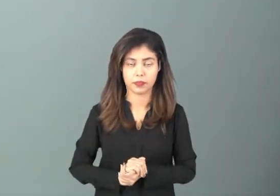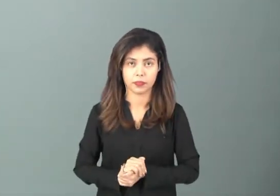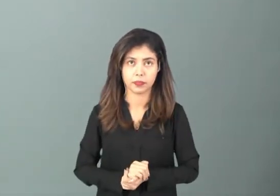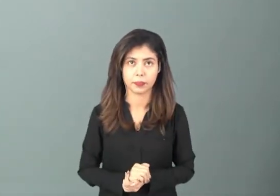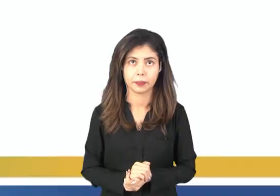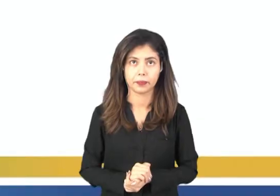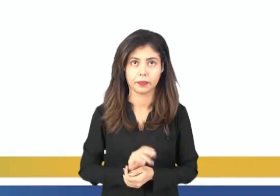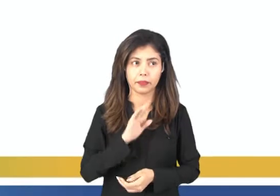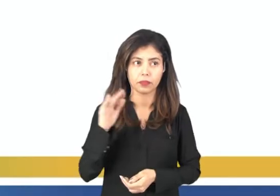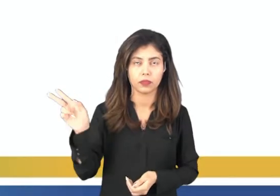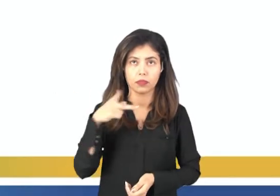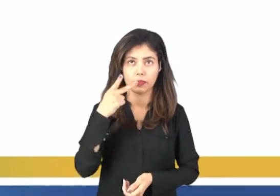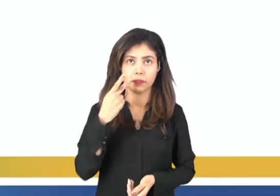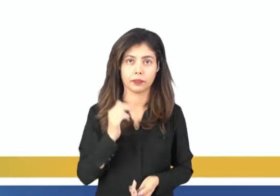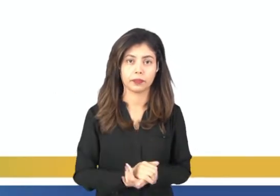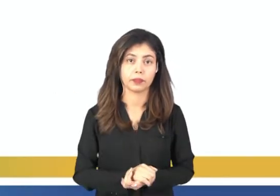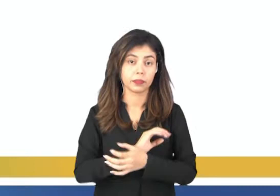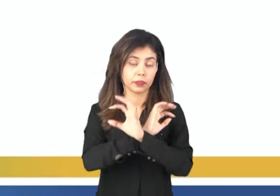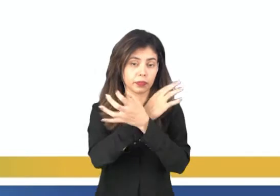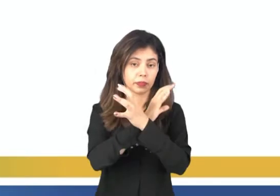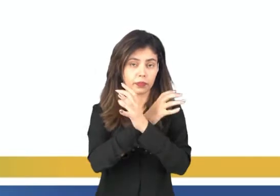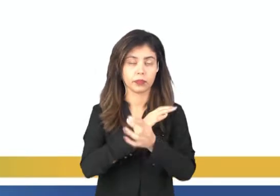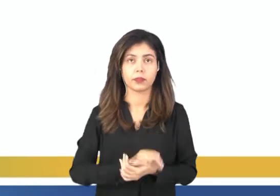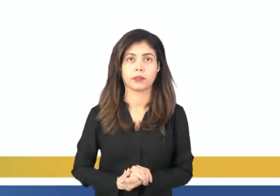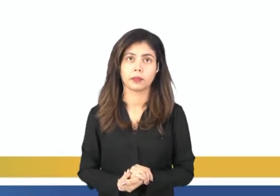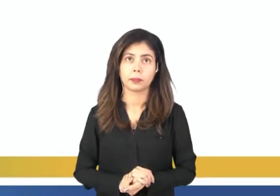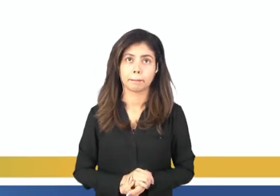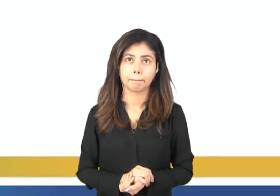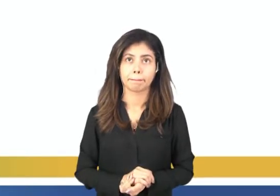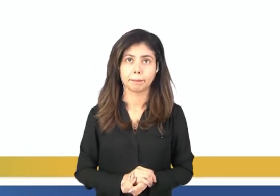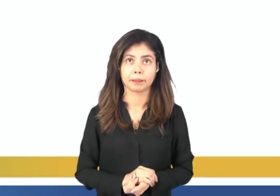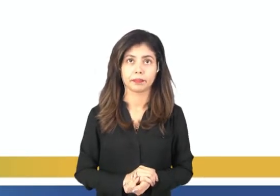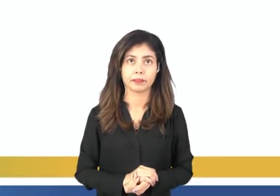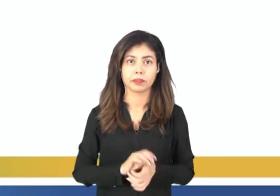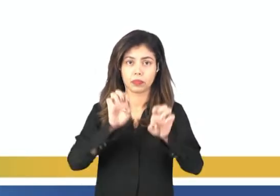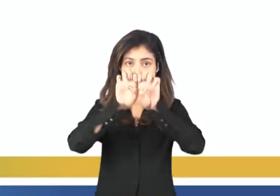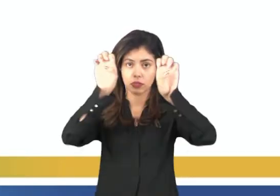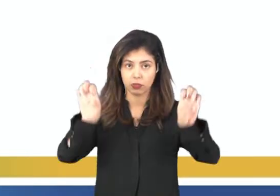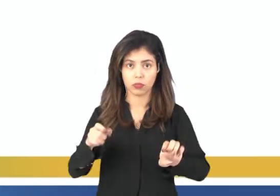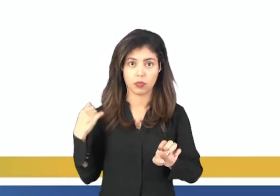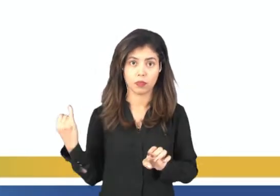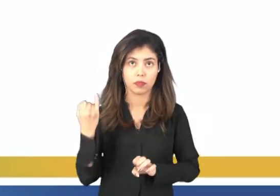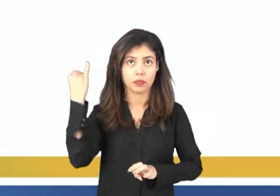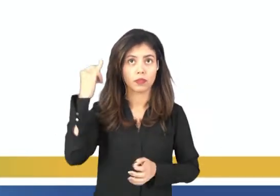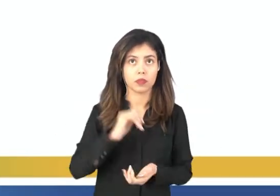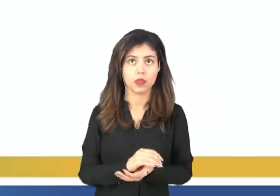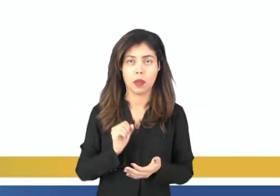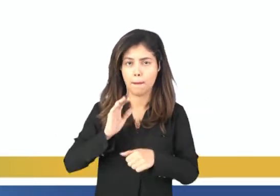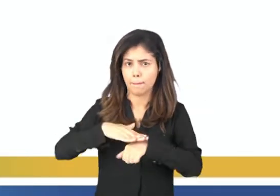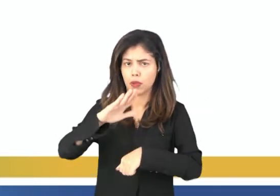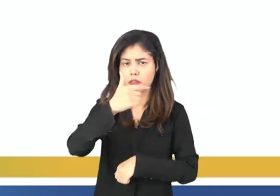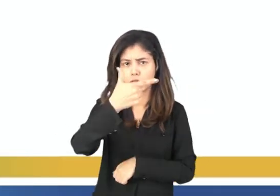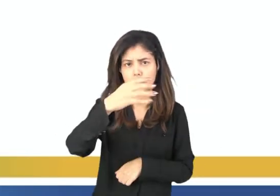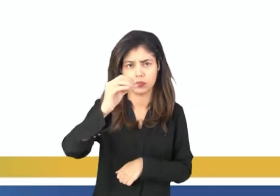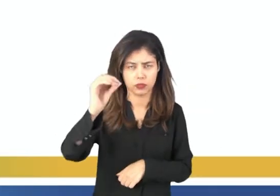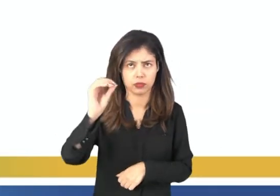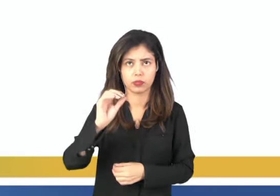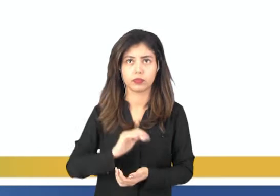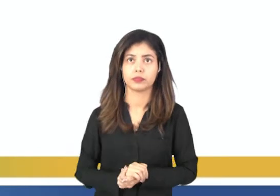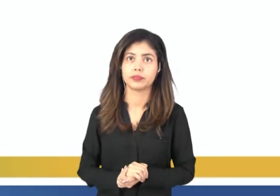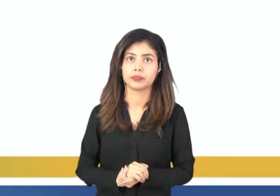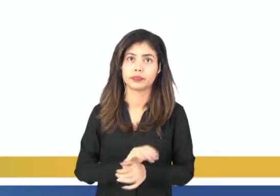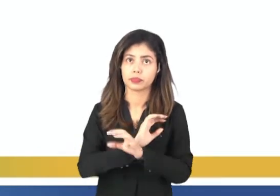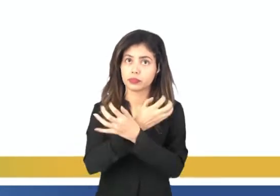esqueleto humano né quando a gente fala disso que ele é tomando ele é uma estrutura fantástica que é formado por mais de 200